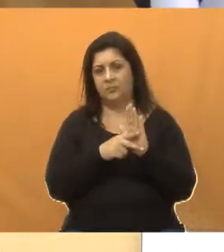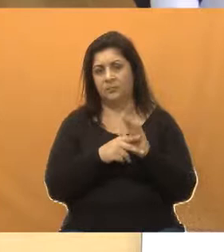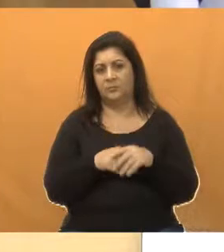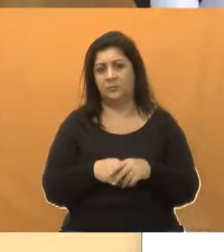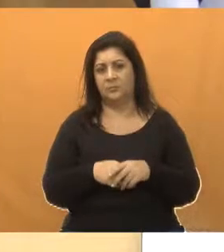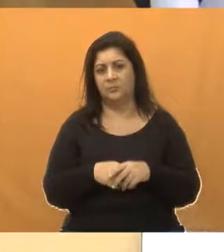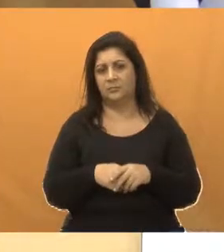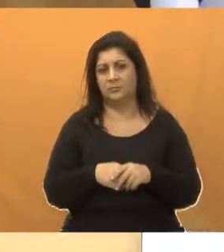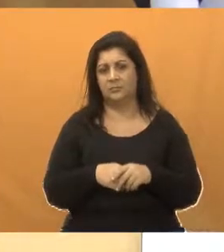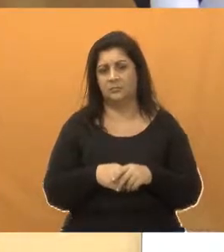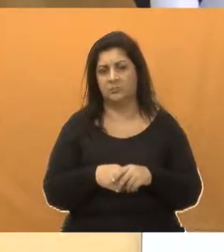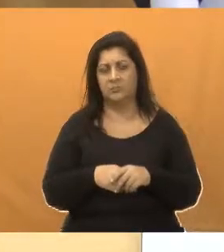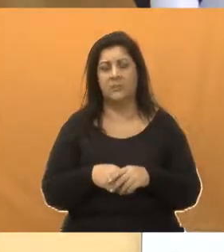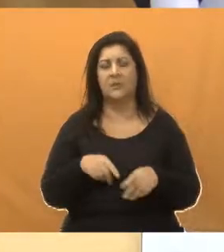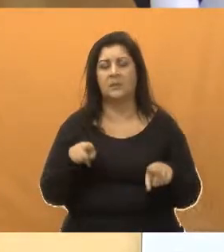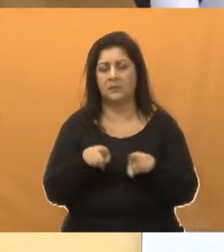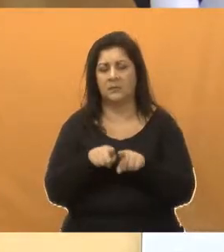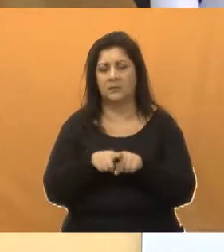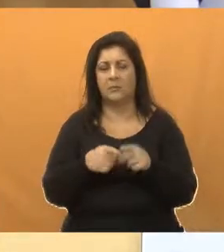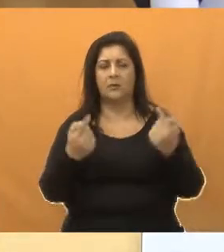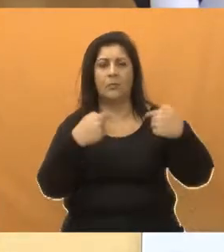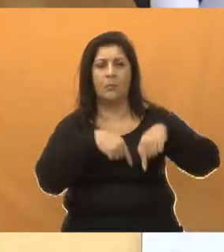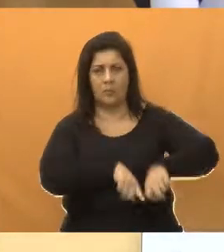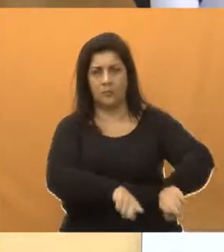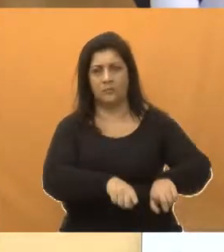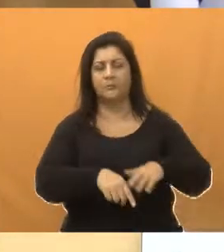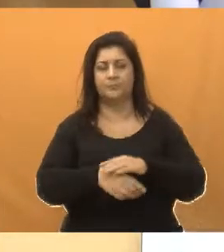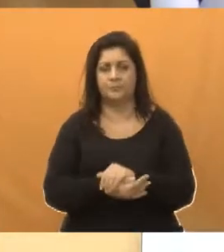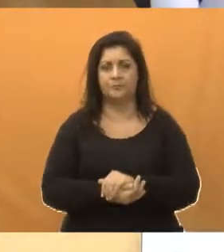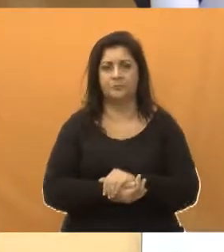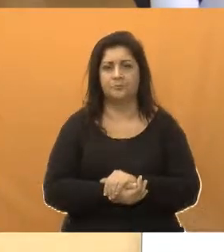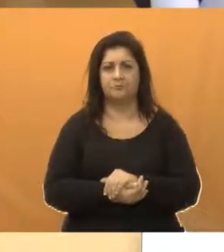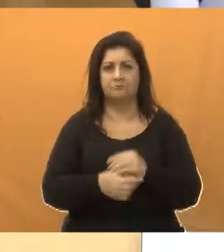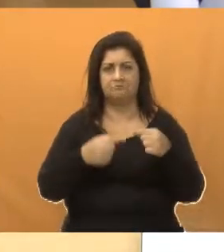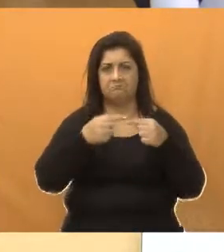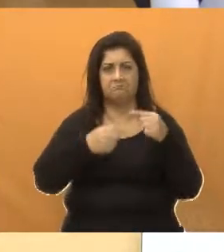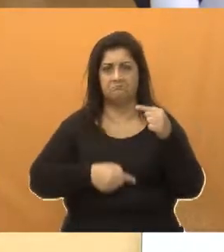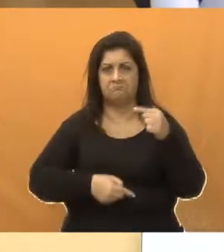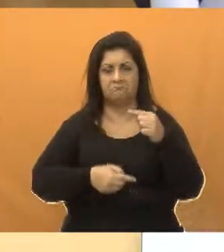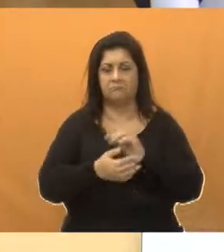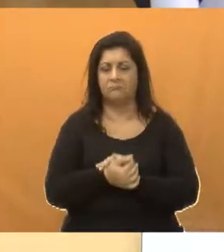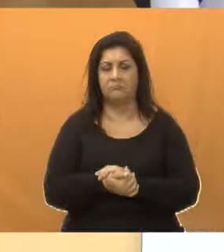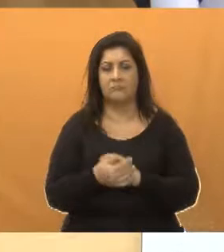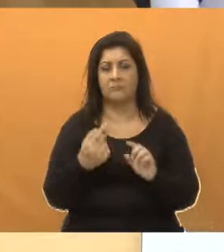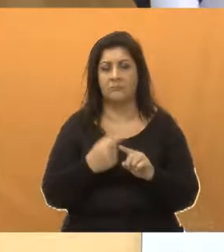também me posicionarei aqui contrariamente, porque